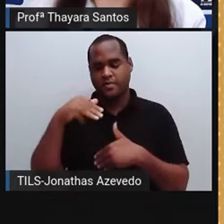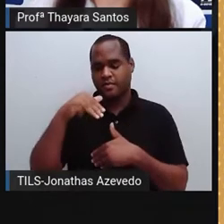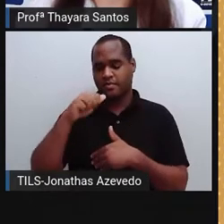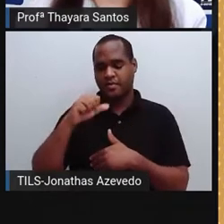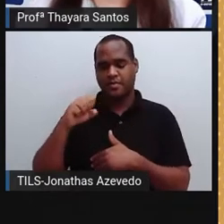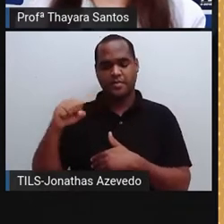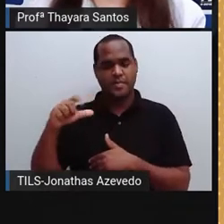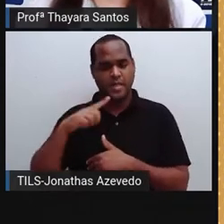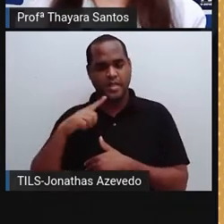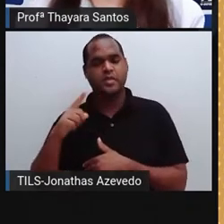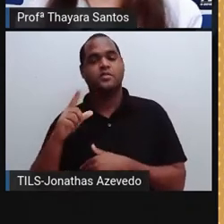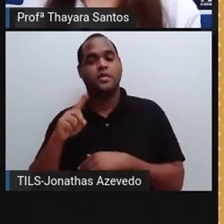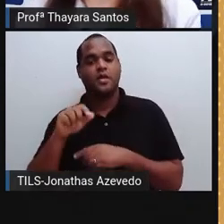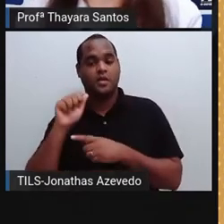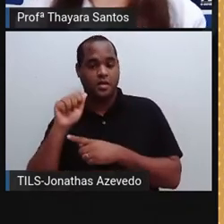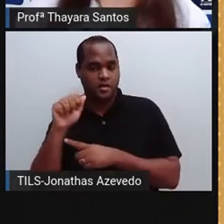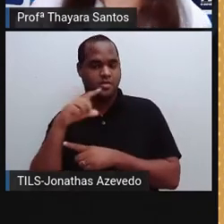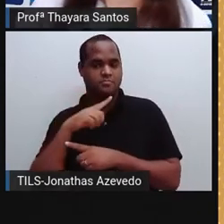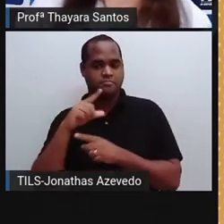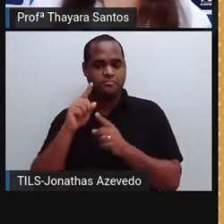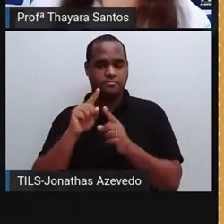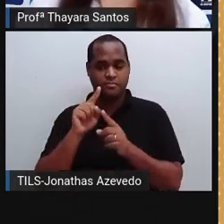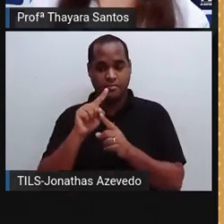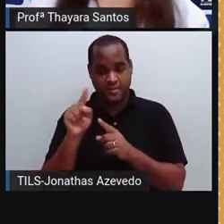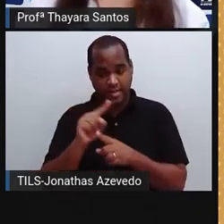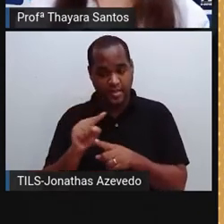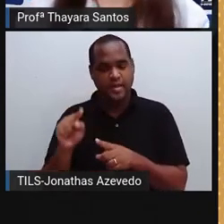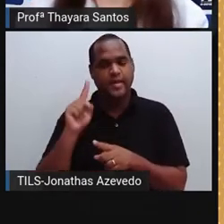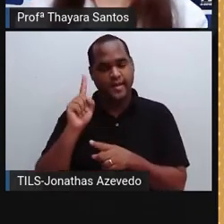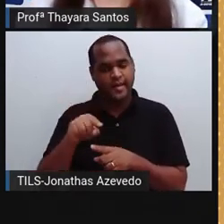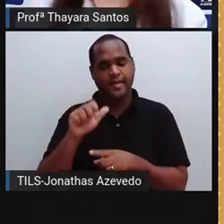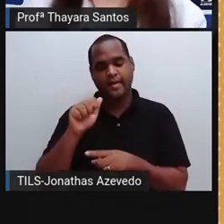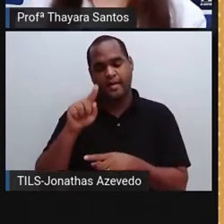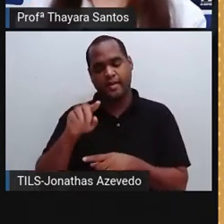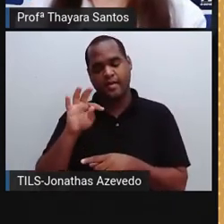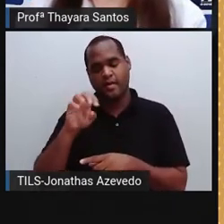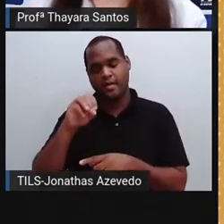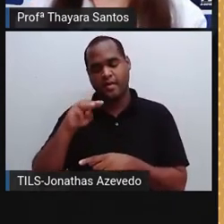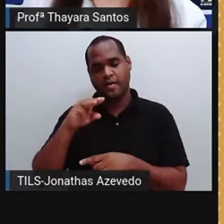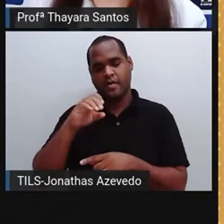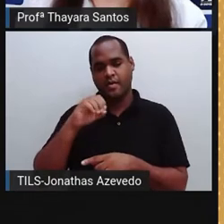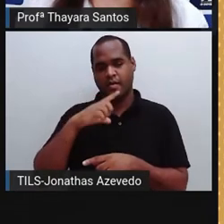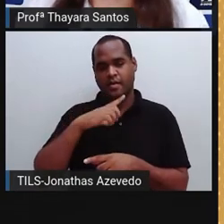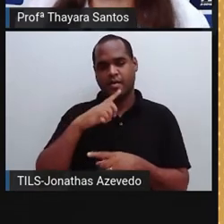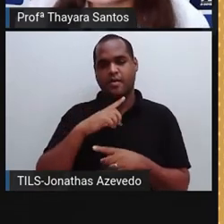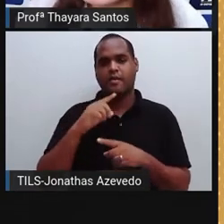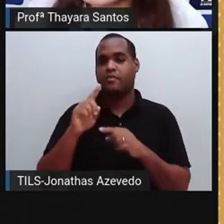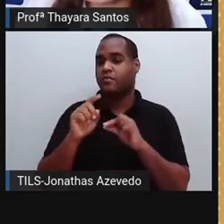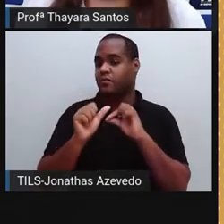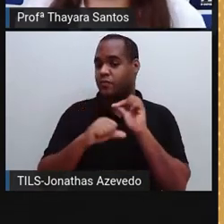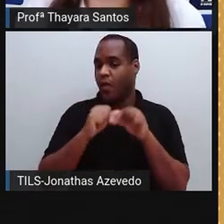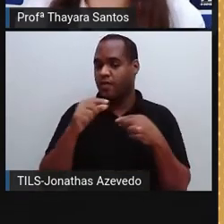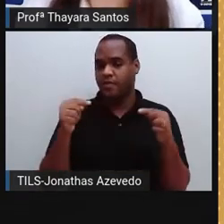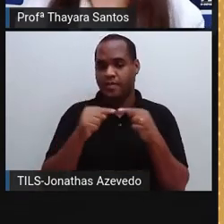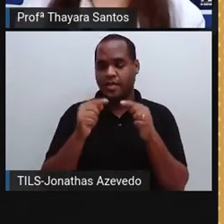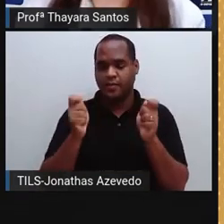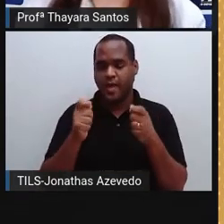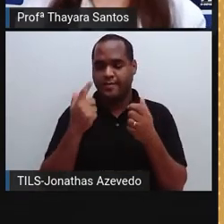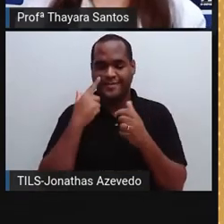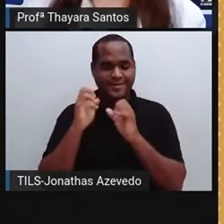é A, menos Z, que é o número atômico. Então, N vai ser igual, qual o número de massa que a gente